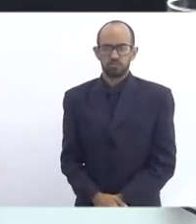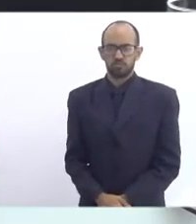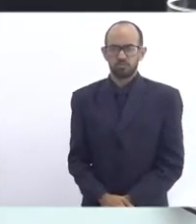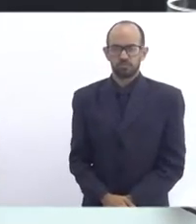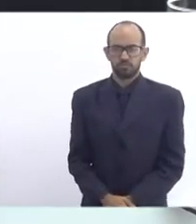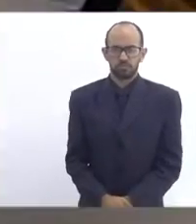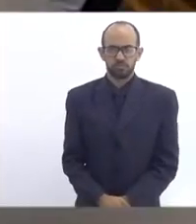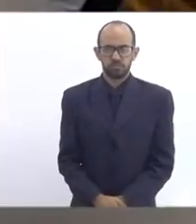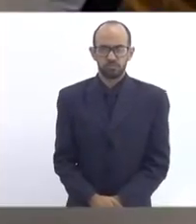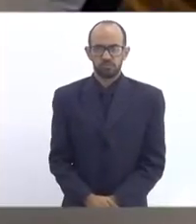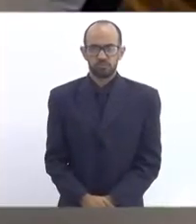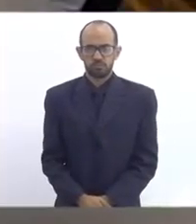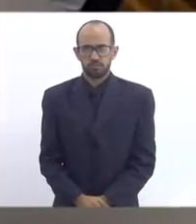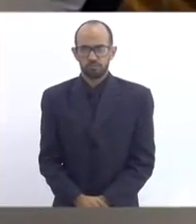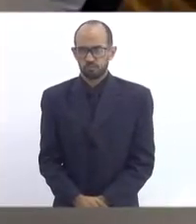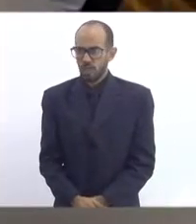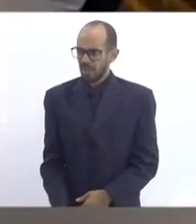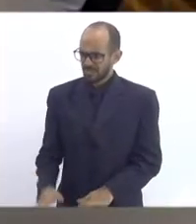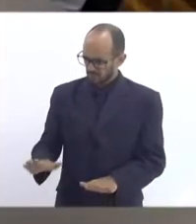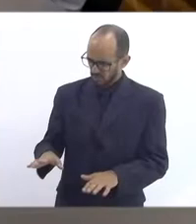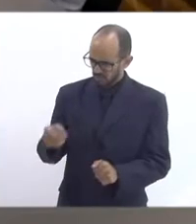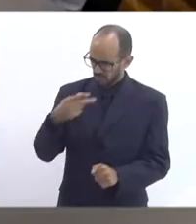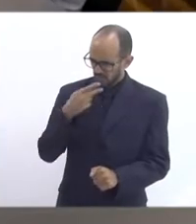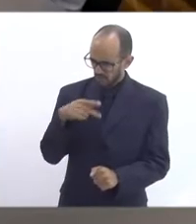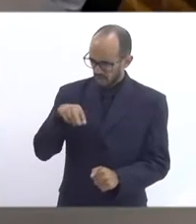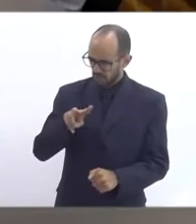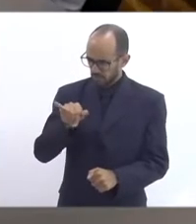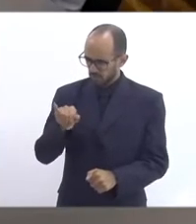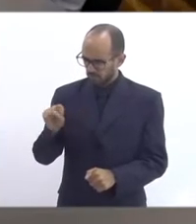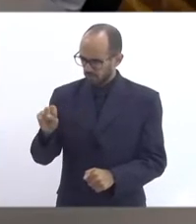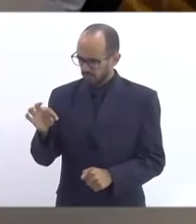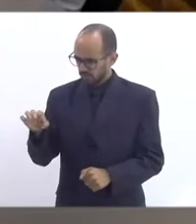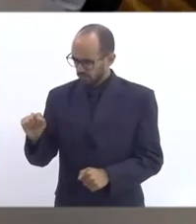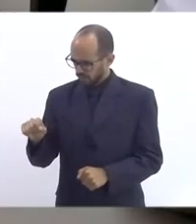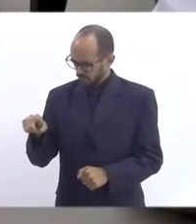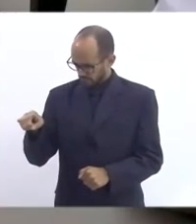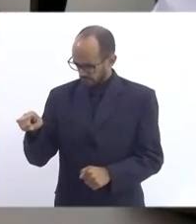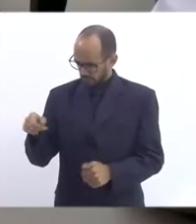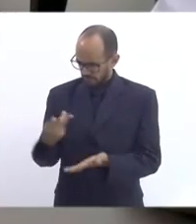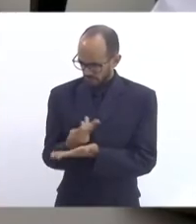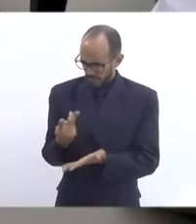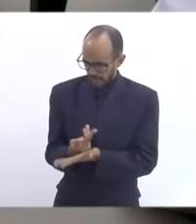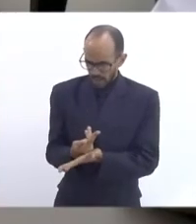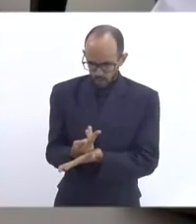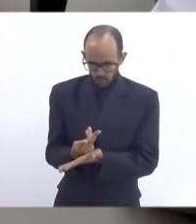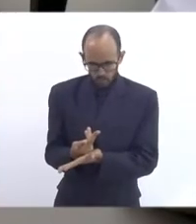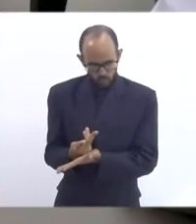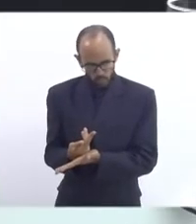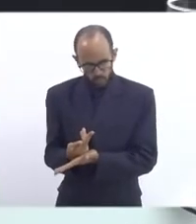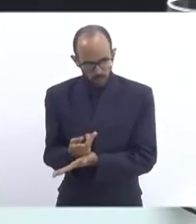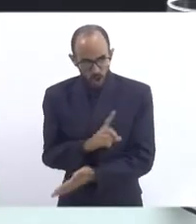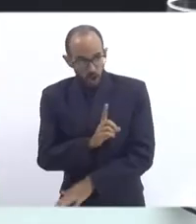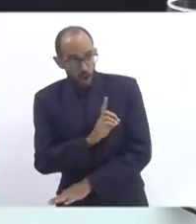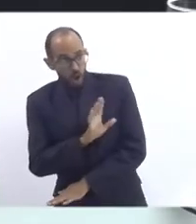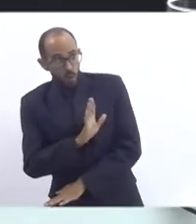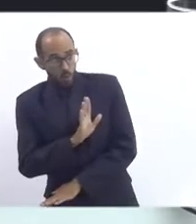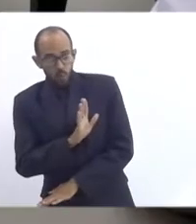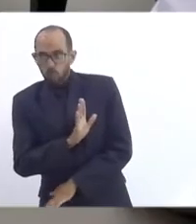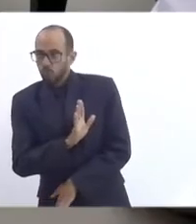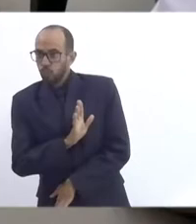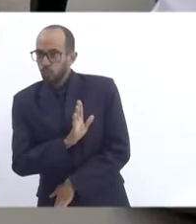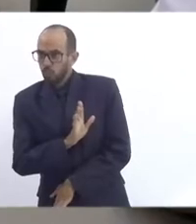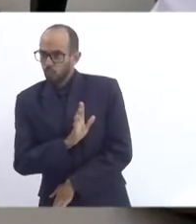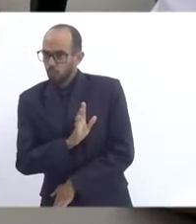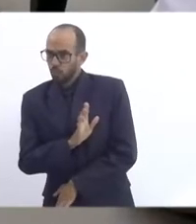Mas Vossa Excelência está questionando o pedido de vista do nobre presidente? Não, não. Ah, mas eu compreendo. Aliás, eu concordo com o mérito